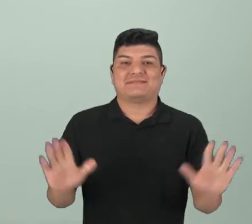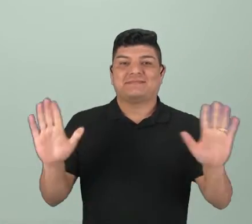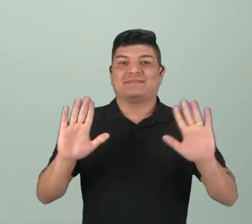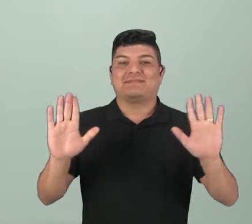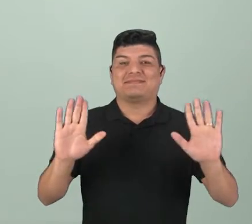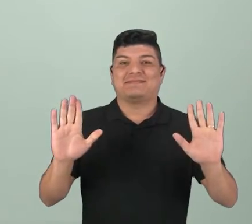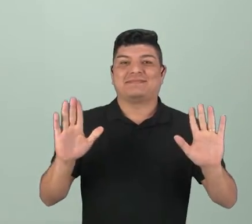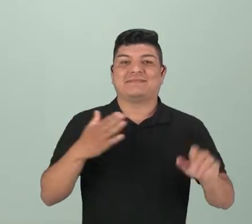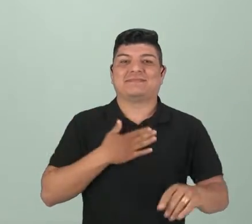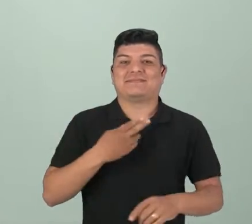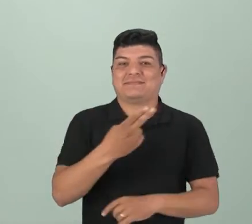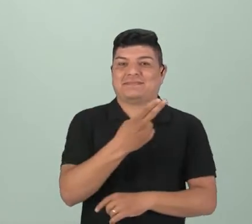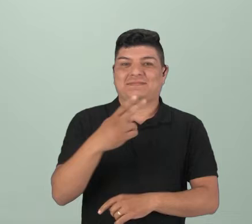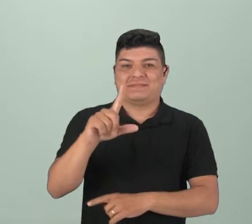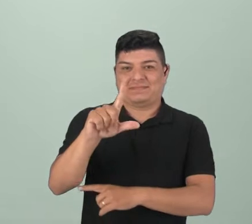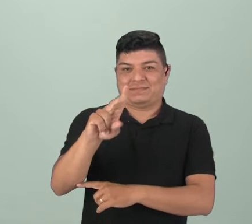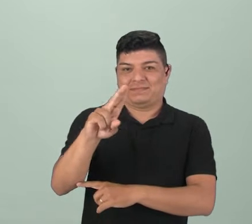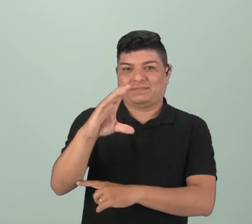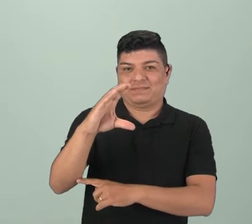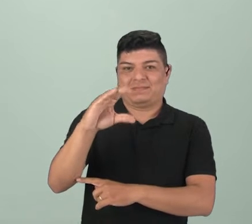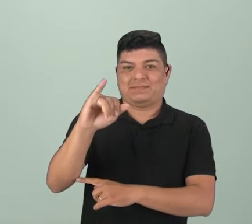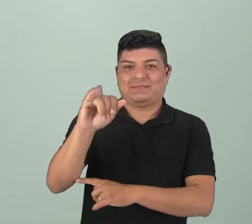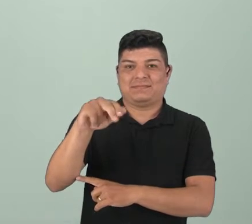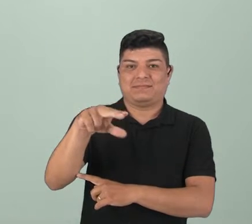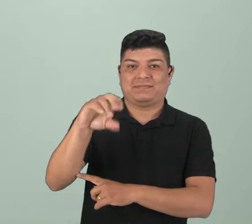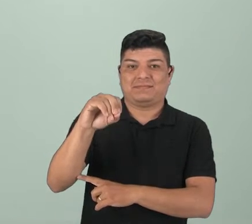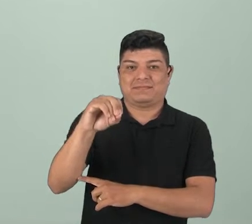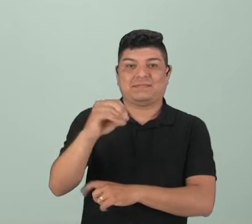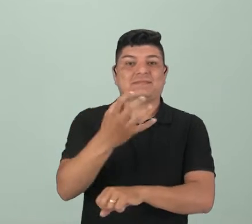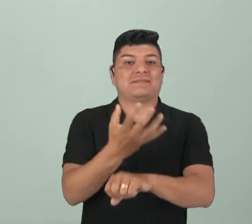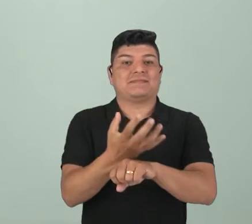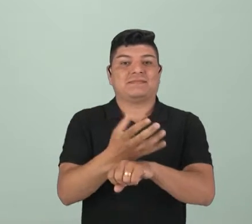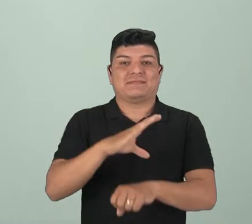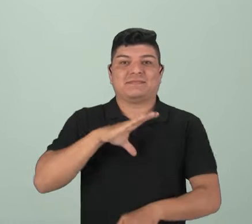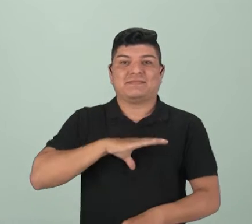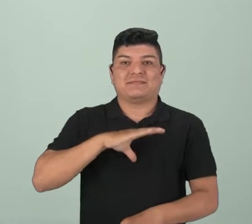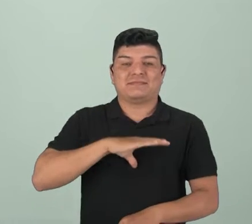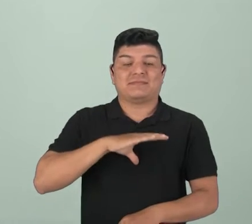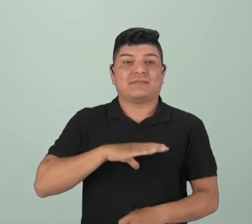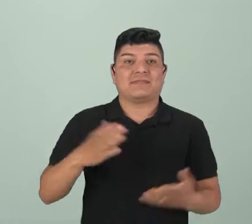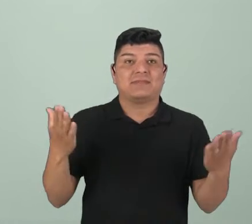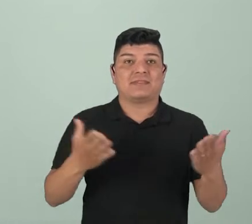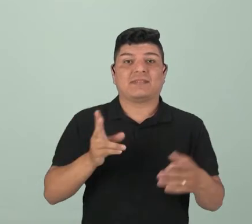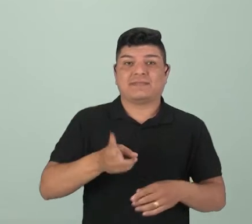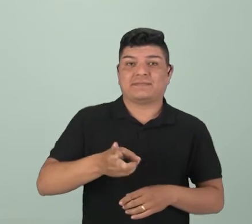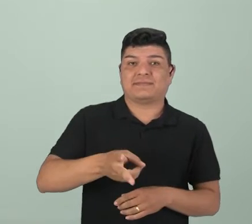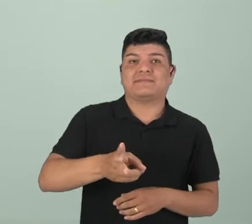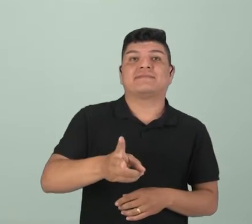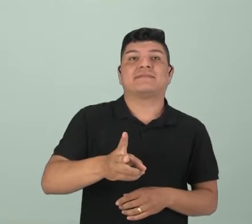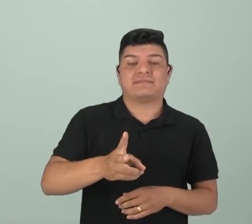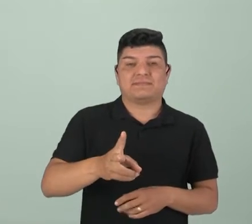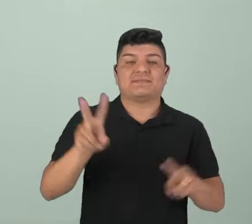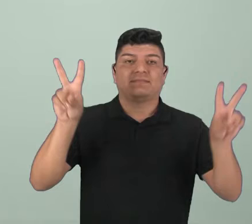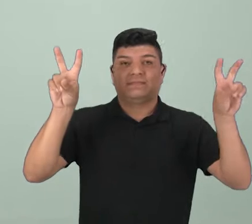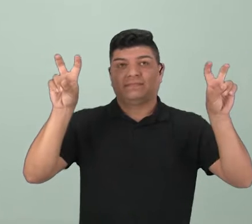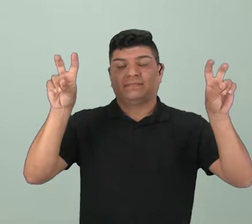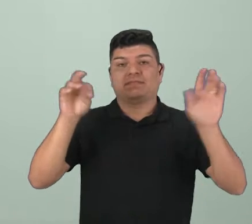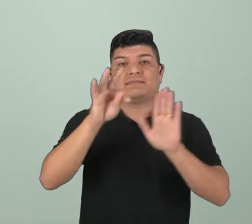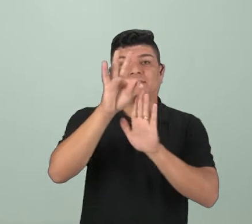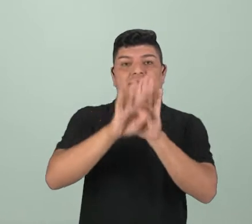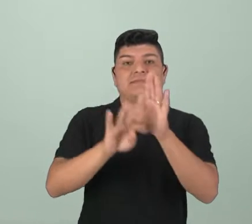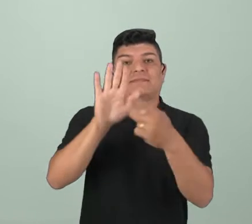Olá pessoal, eu sou o professor Luciano, do componente de Língua Portuguesa, e hoje nós vamos dar continuidade ao assunto sobre